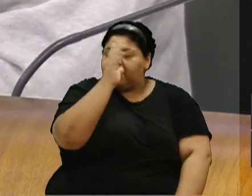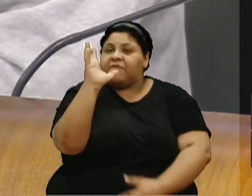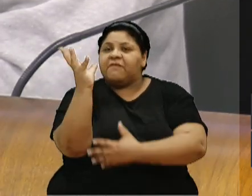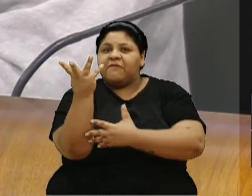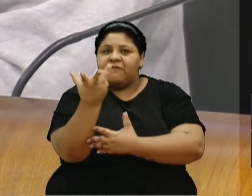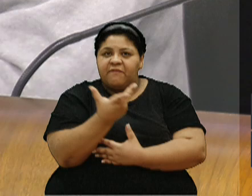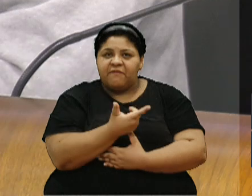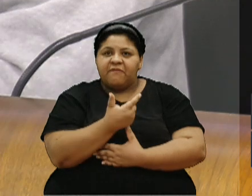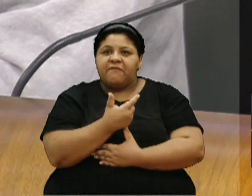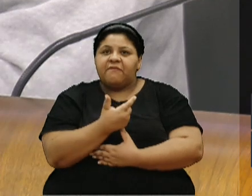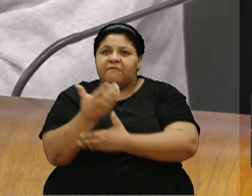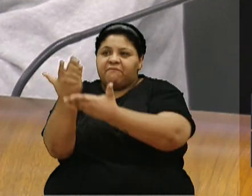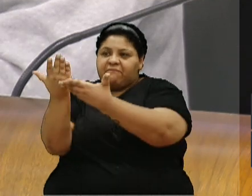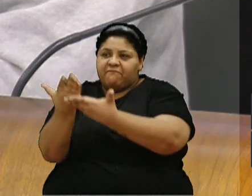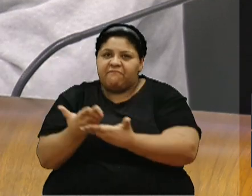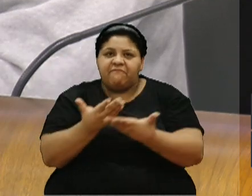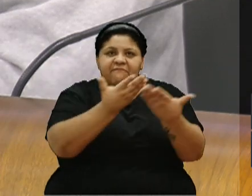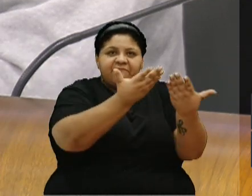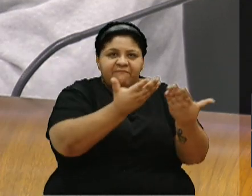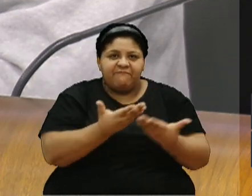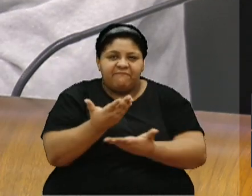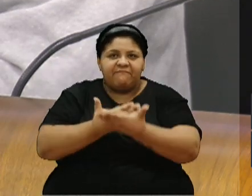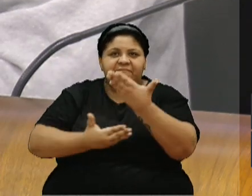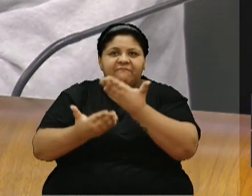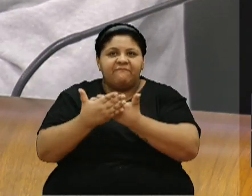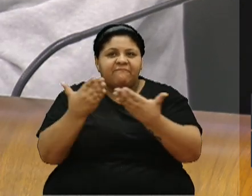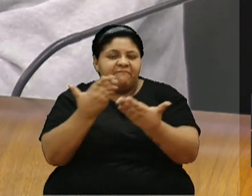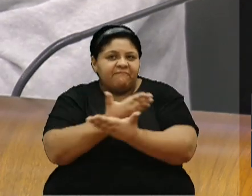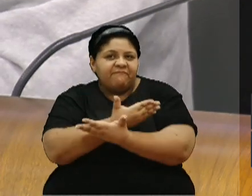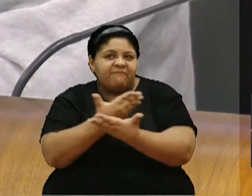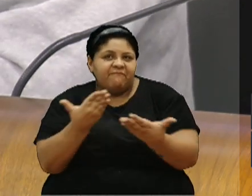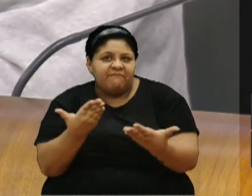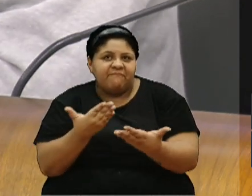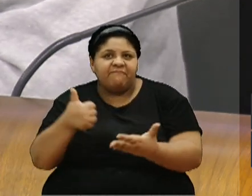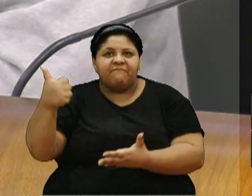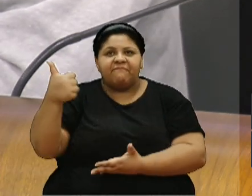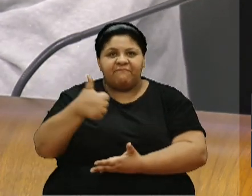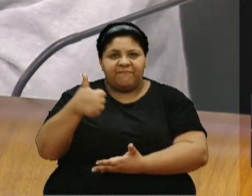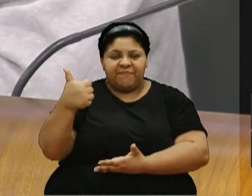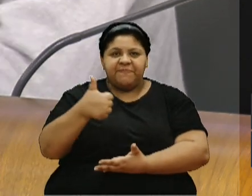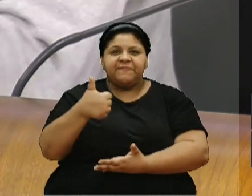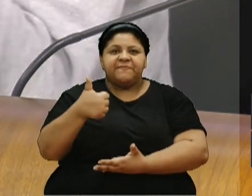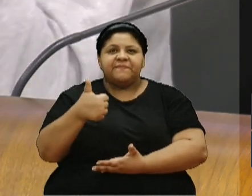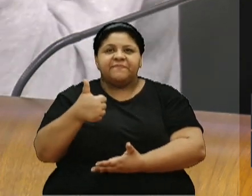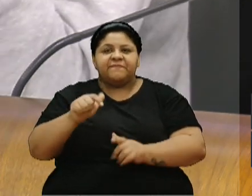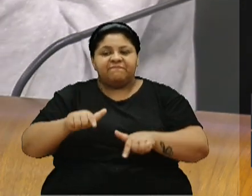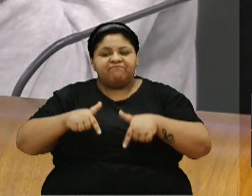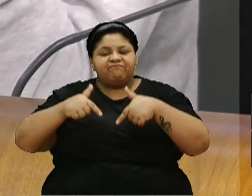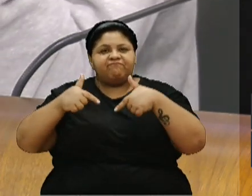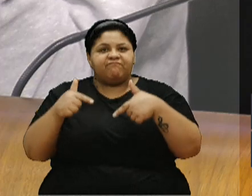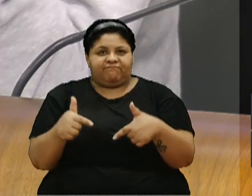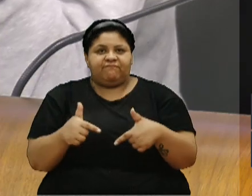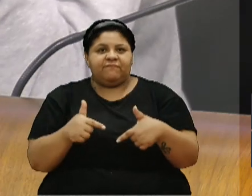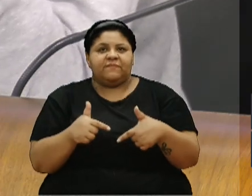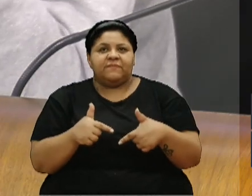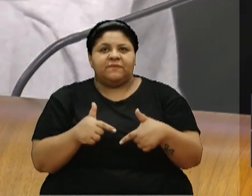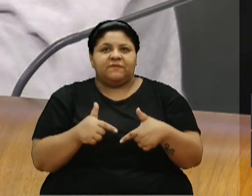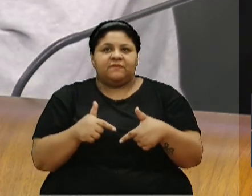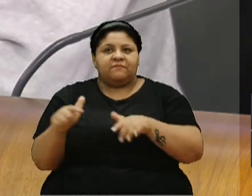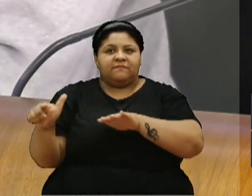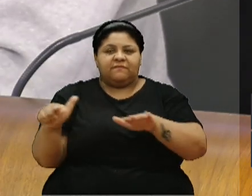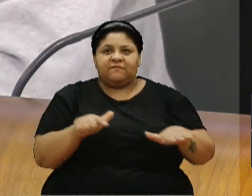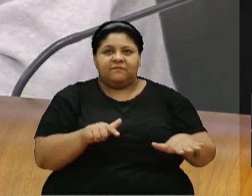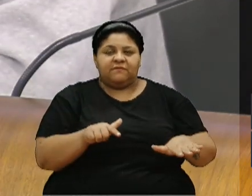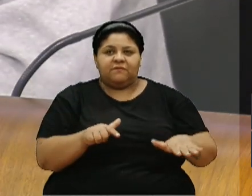LASME-FSG. Sejam todas e todos muito bem-vindos, né, a essa primeira ação aqui da nossa Semana